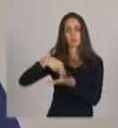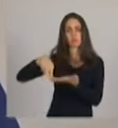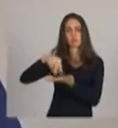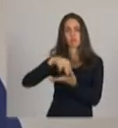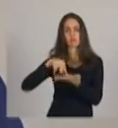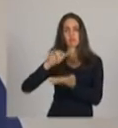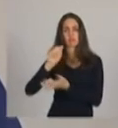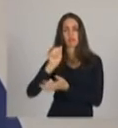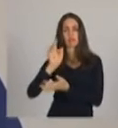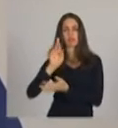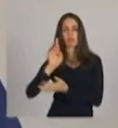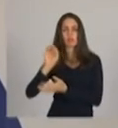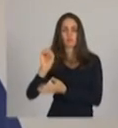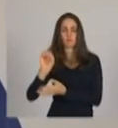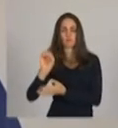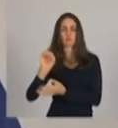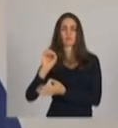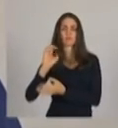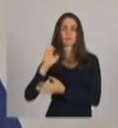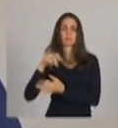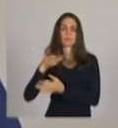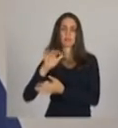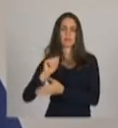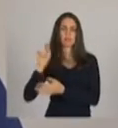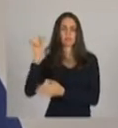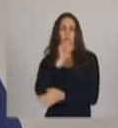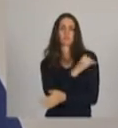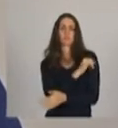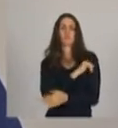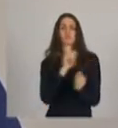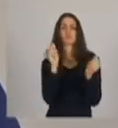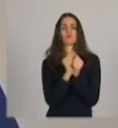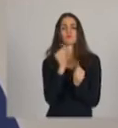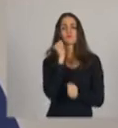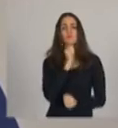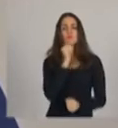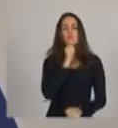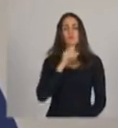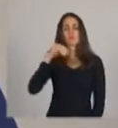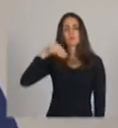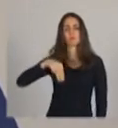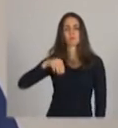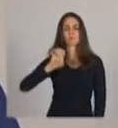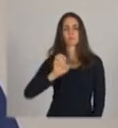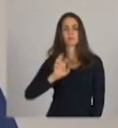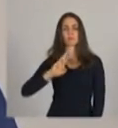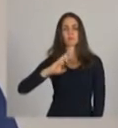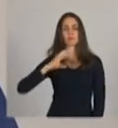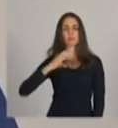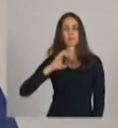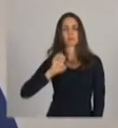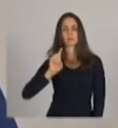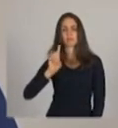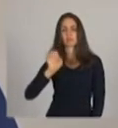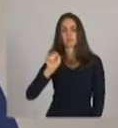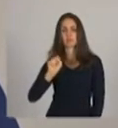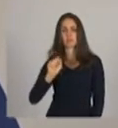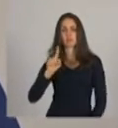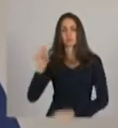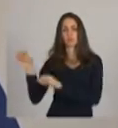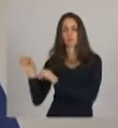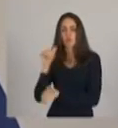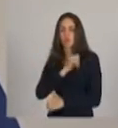a Mercedes Batista, no Rio de Janeiro, e foi transferido temporariamente para a